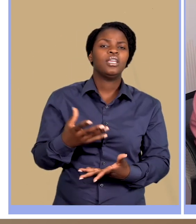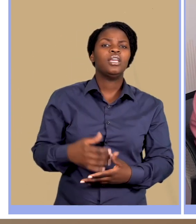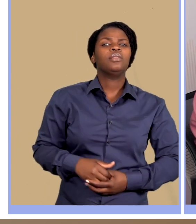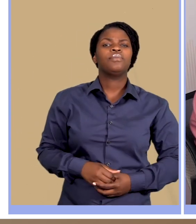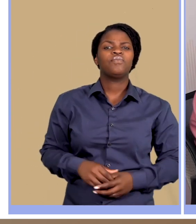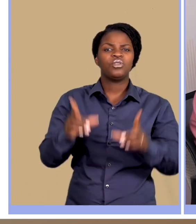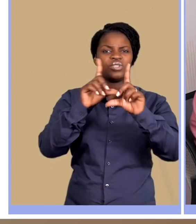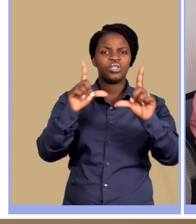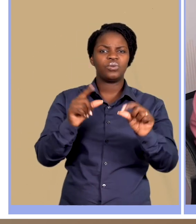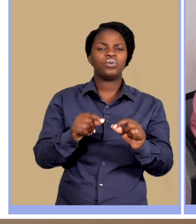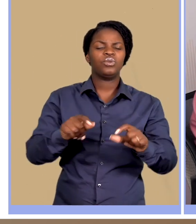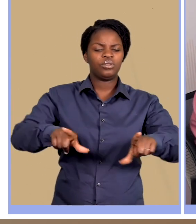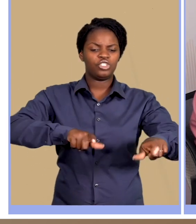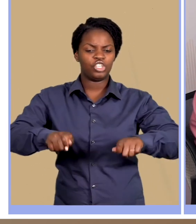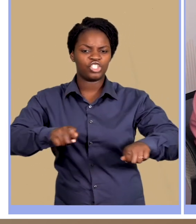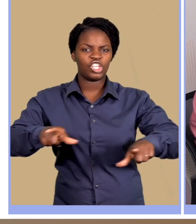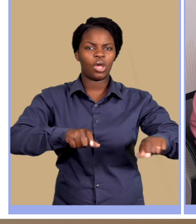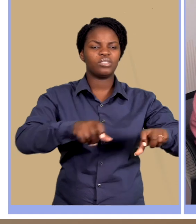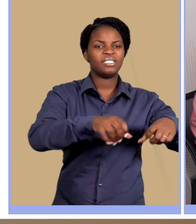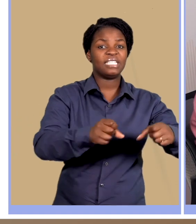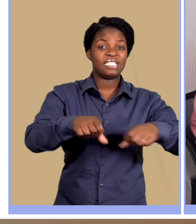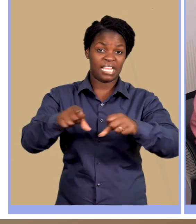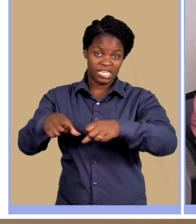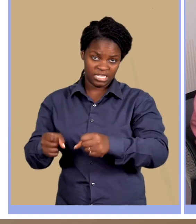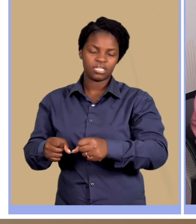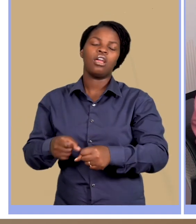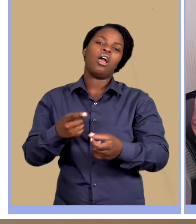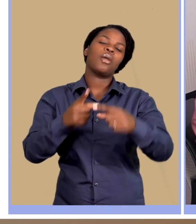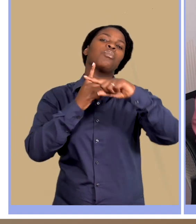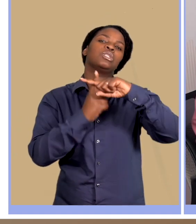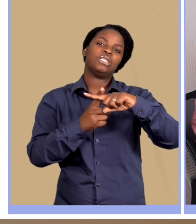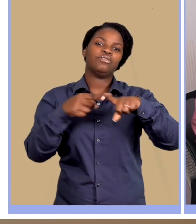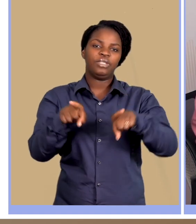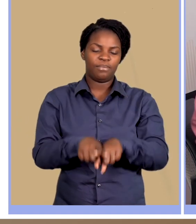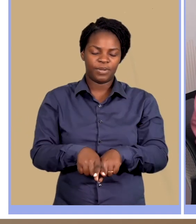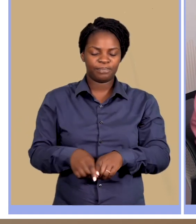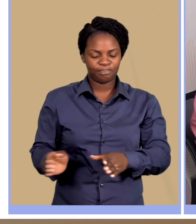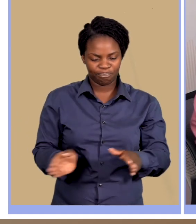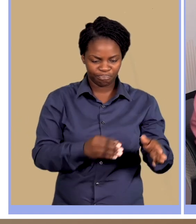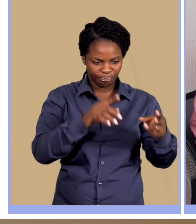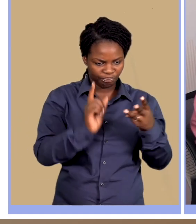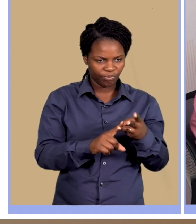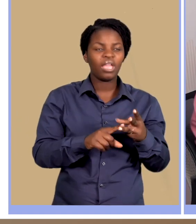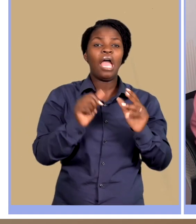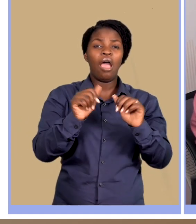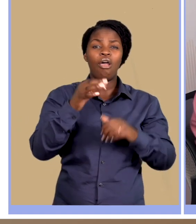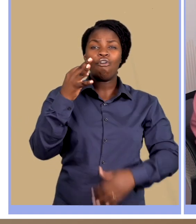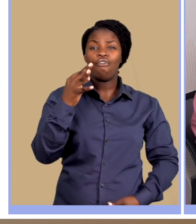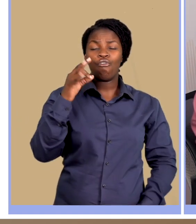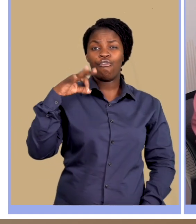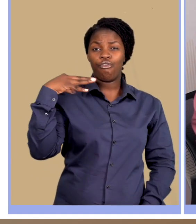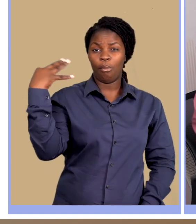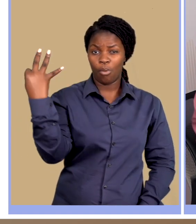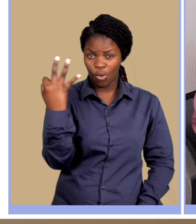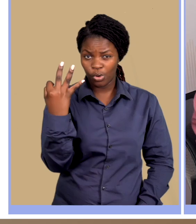de proteção de desastre é um esforço. O fato de termos o Fórum das Associações de Pessoas com